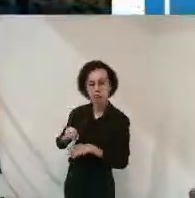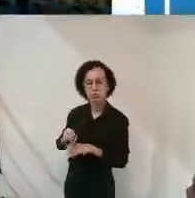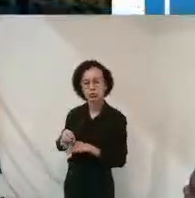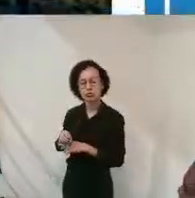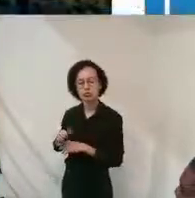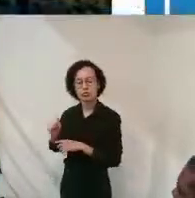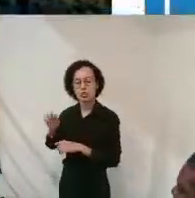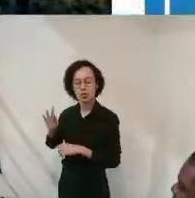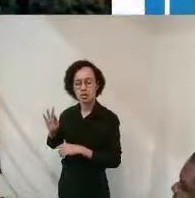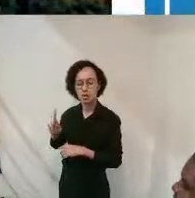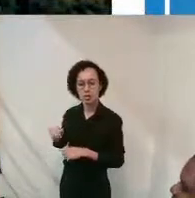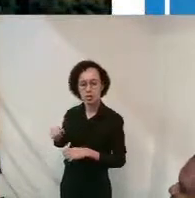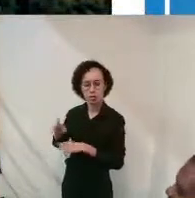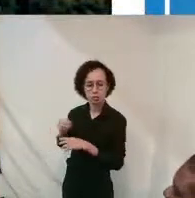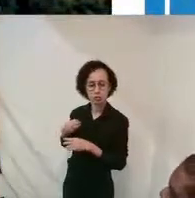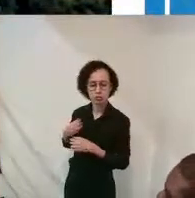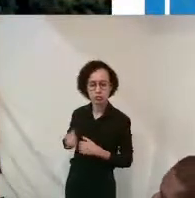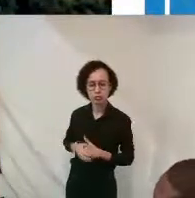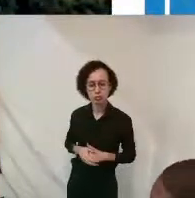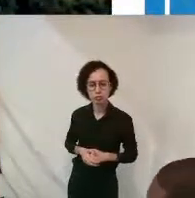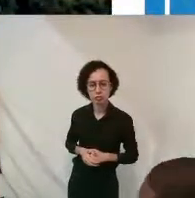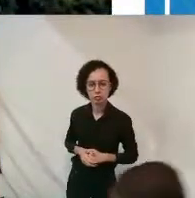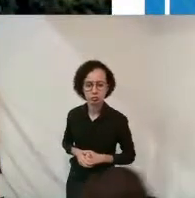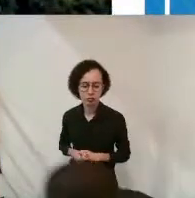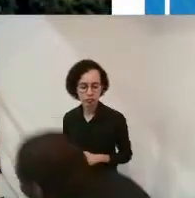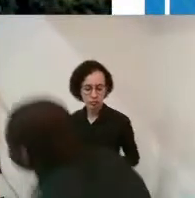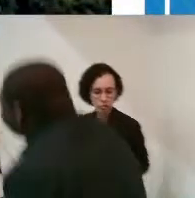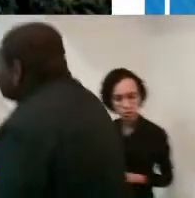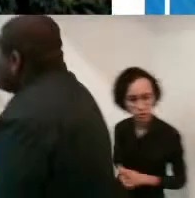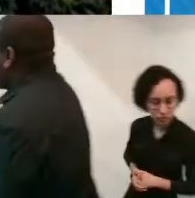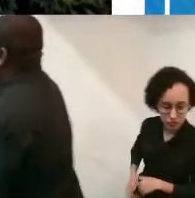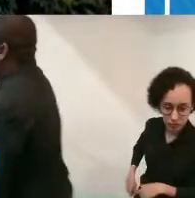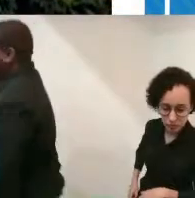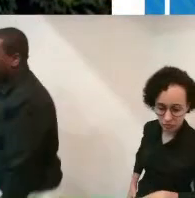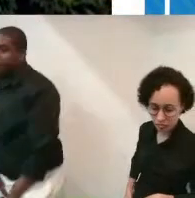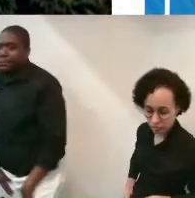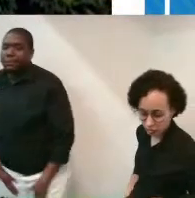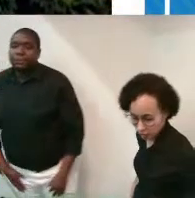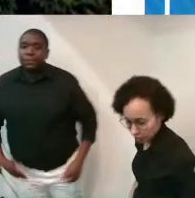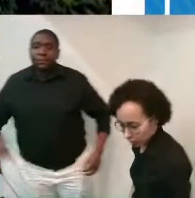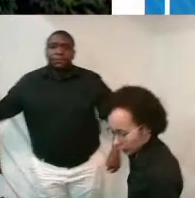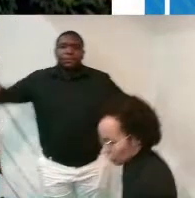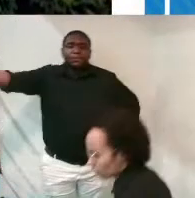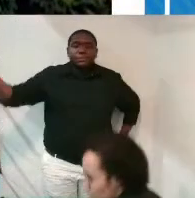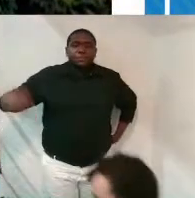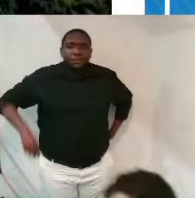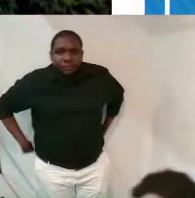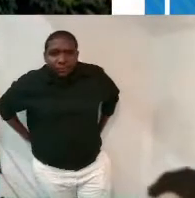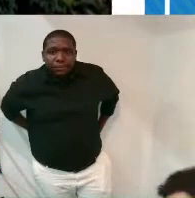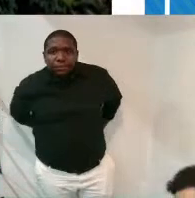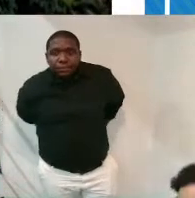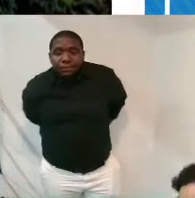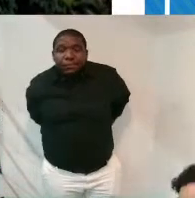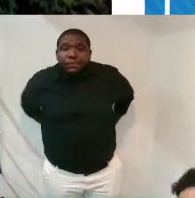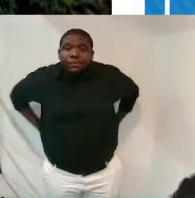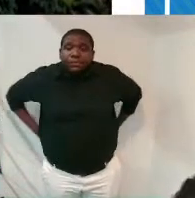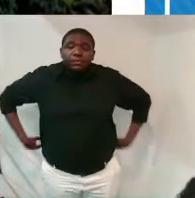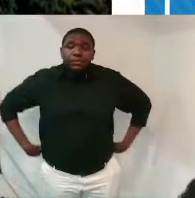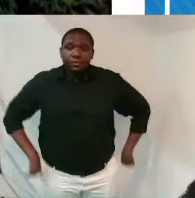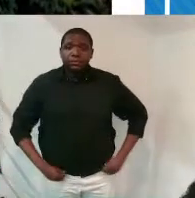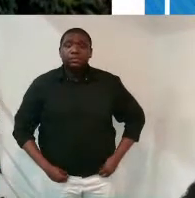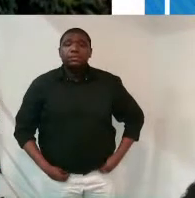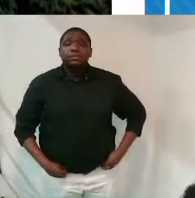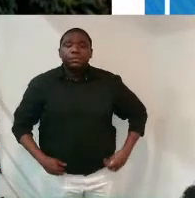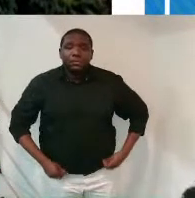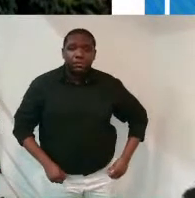aterros controlados construídos. Desses 150, todos eles voltaram a ser lixão. Então, a solução de aterro